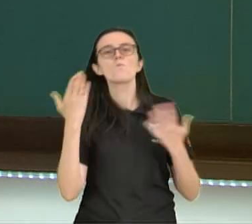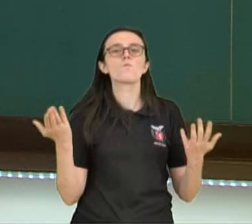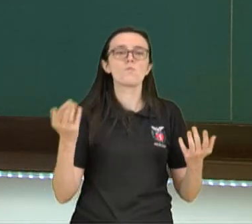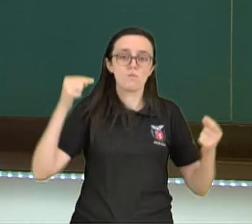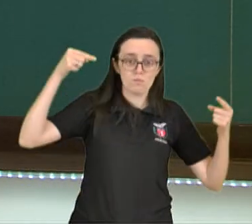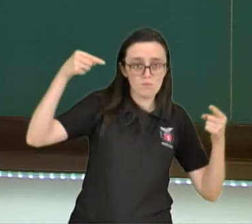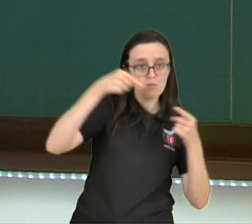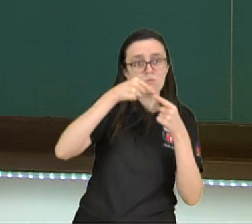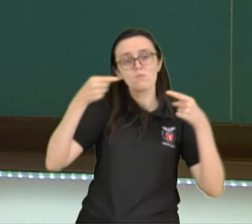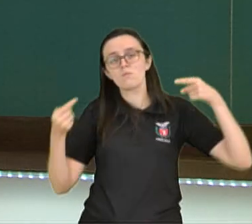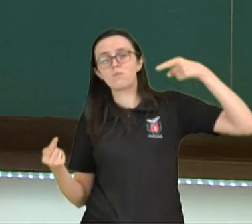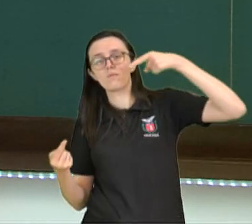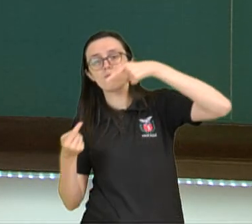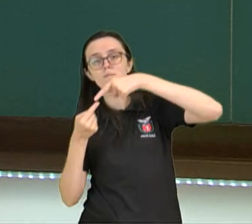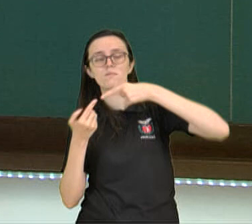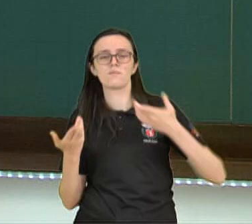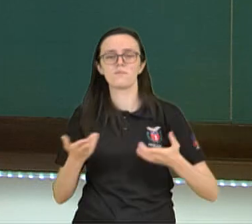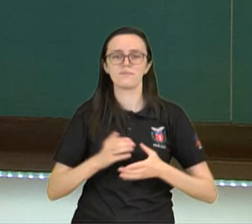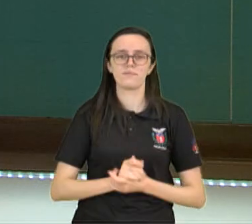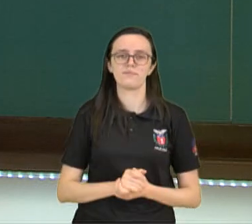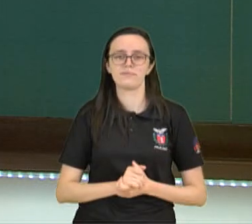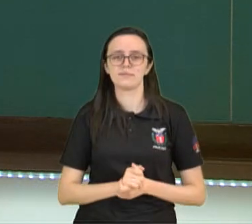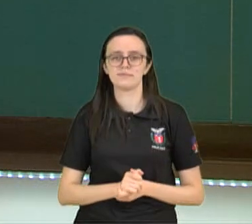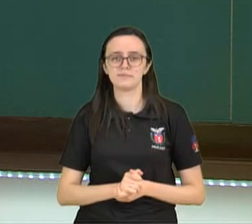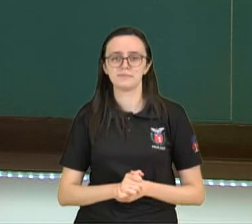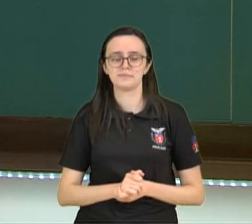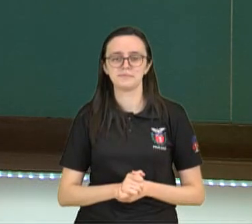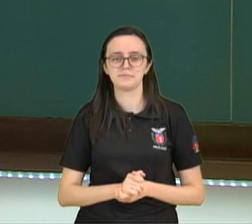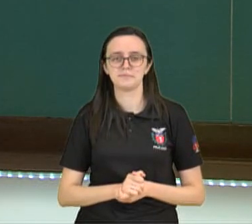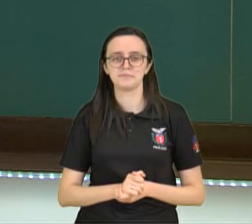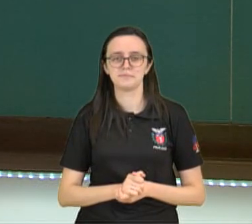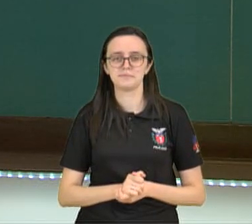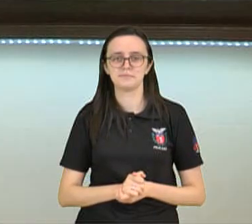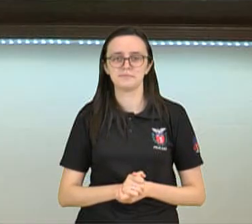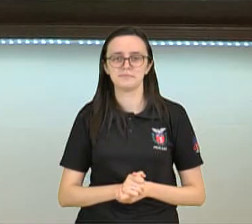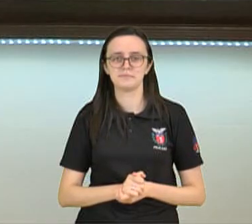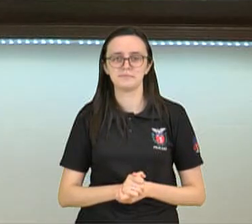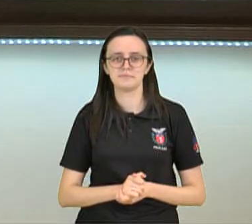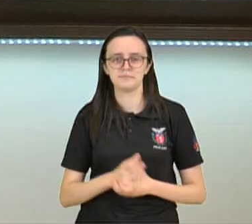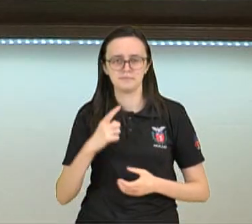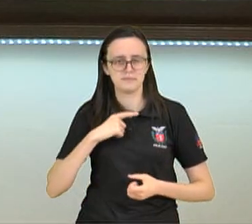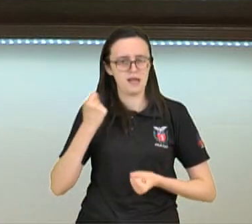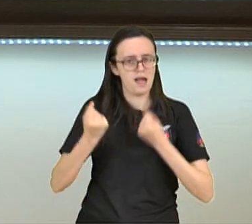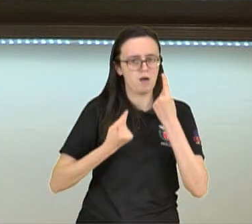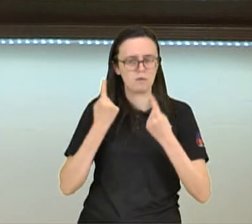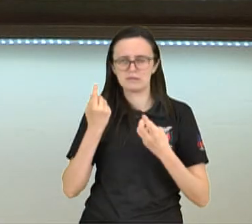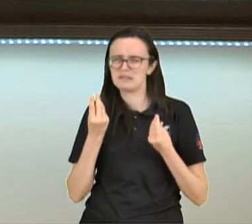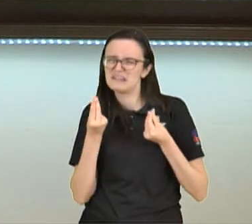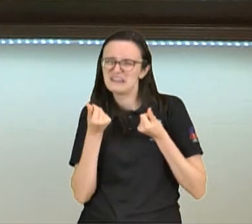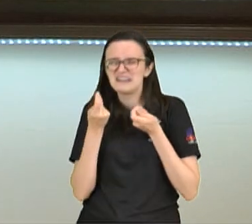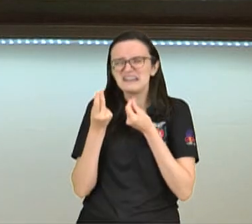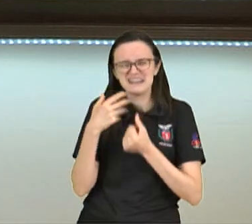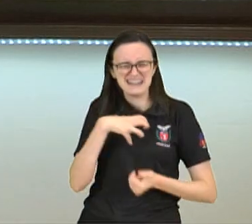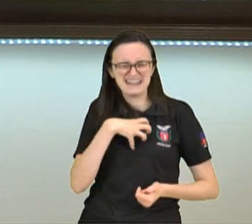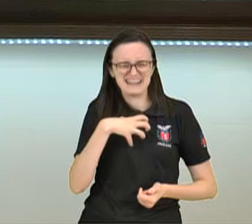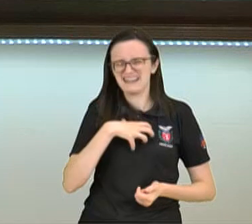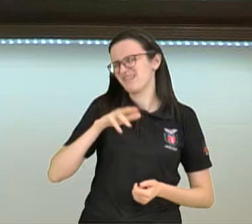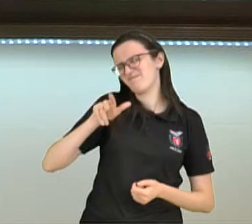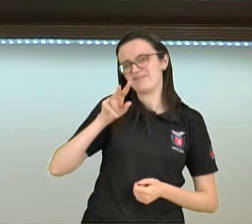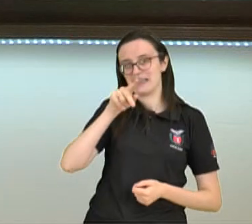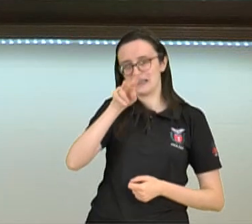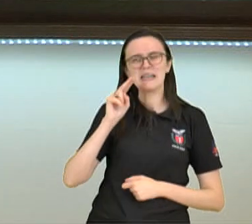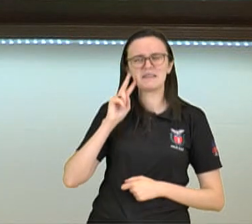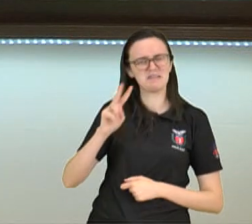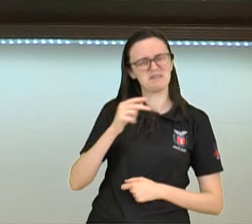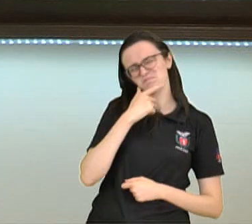tu amigo ou yo no tengo tu amigo. Tem algumas opções que não ficam legais, né? Você já, assim, só de ouvir, você